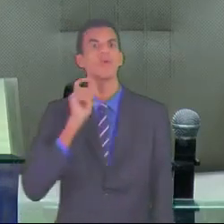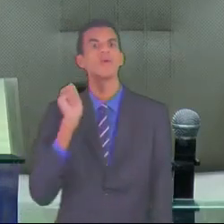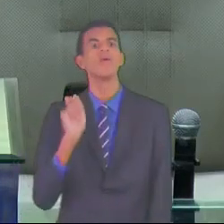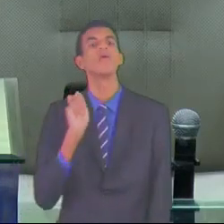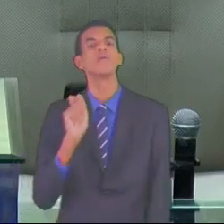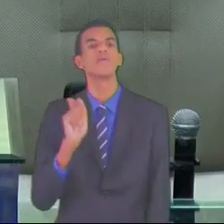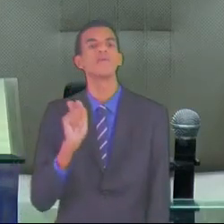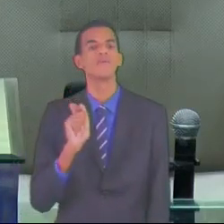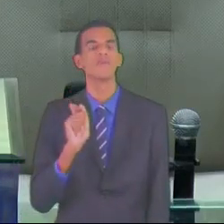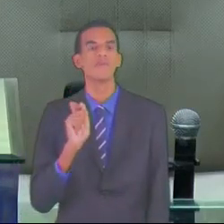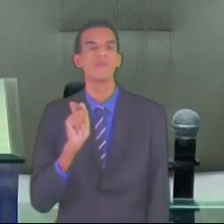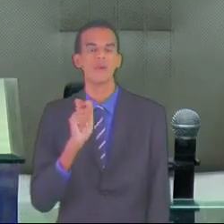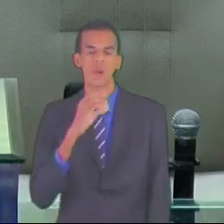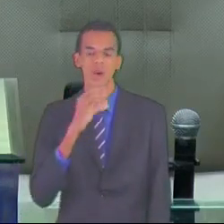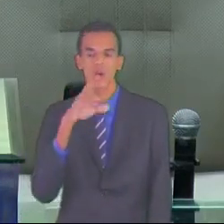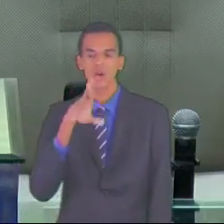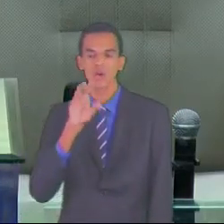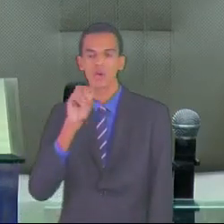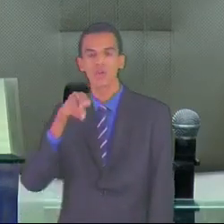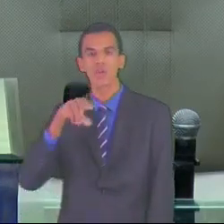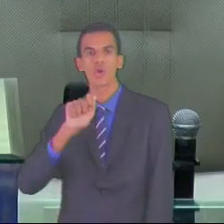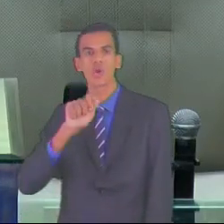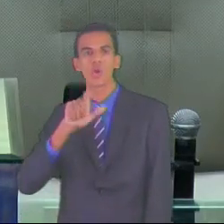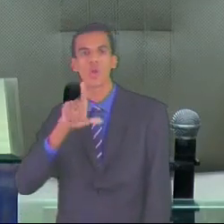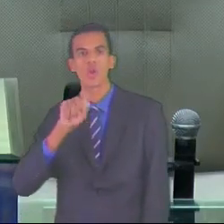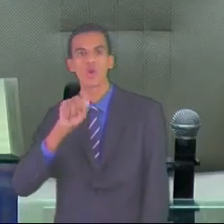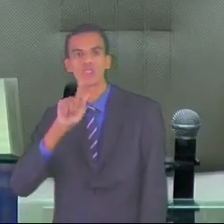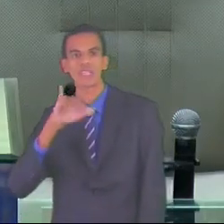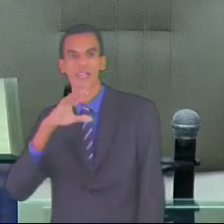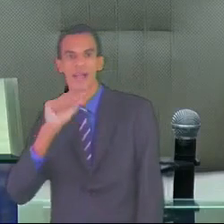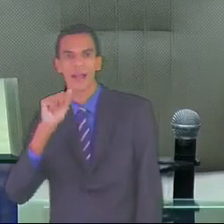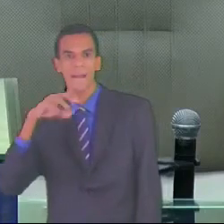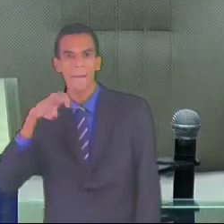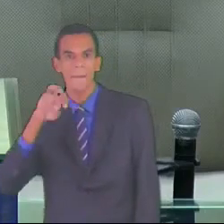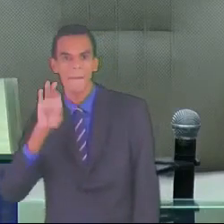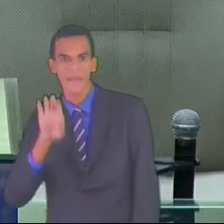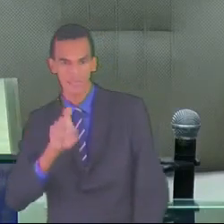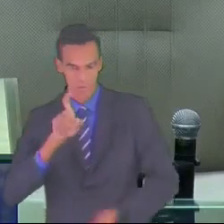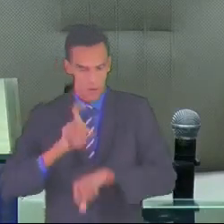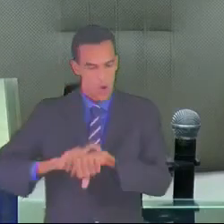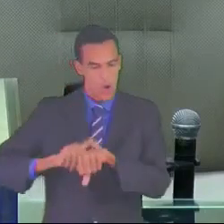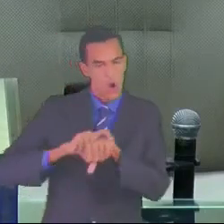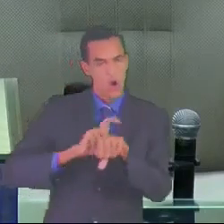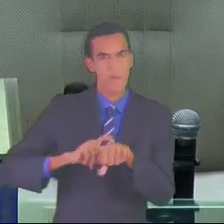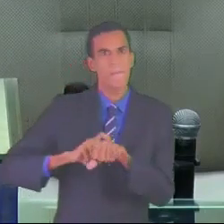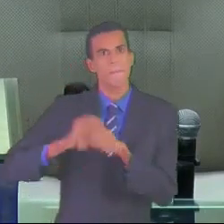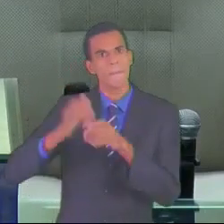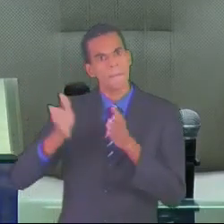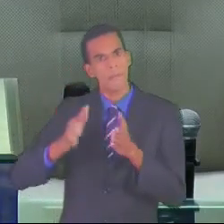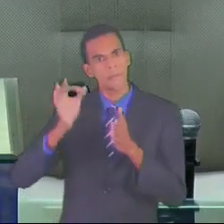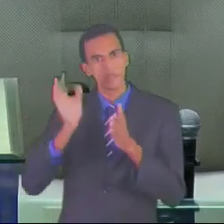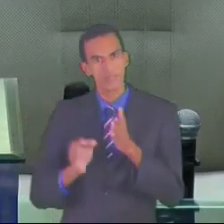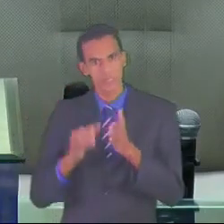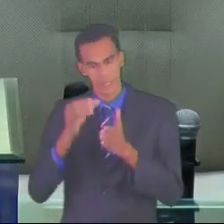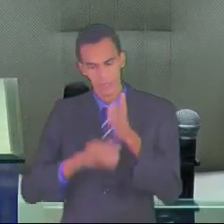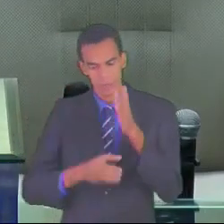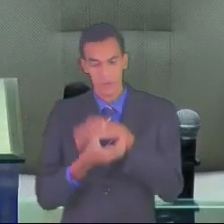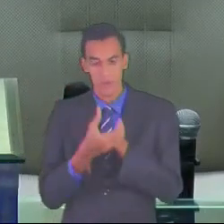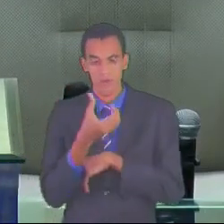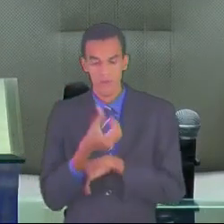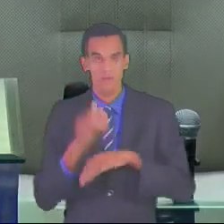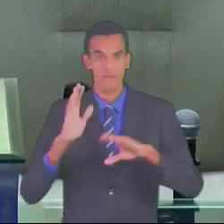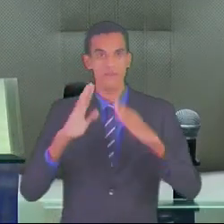dispostos cronologicamente com as festas judaicas. João capítulo 6 e 4, festa da